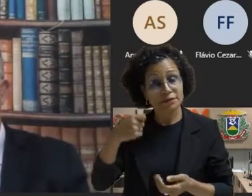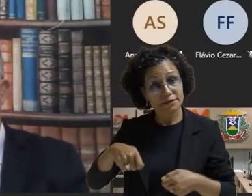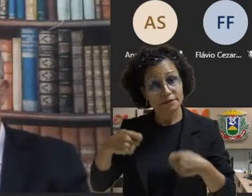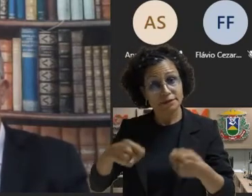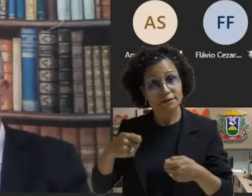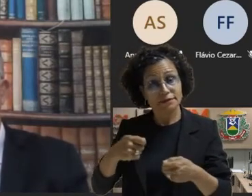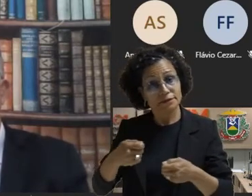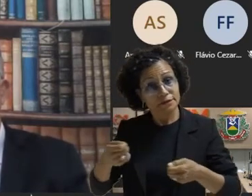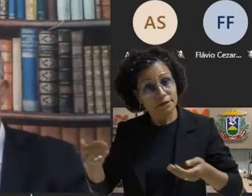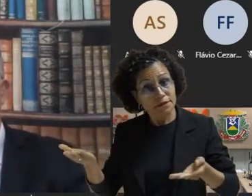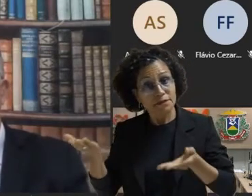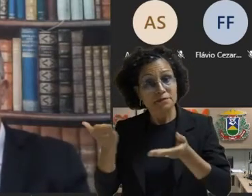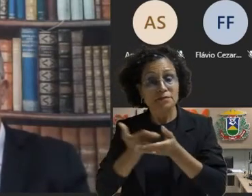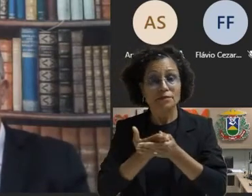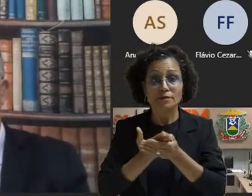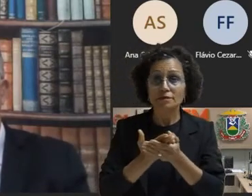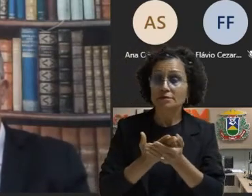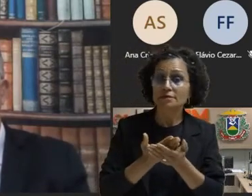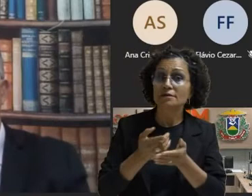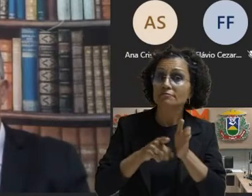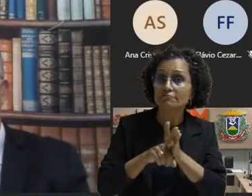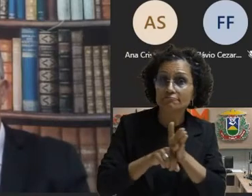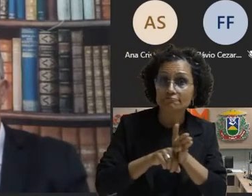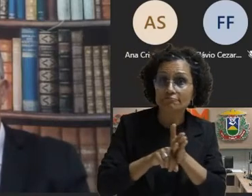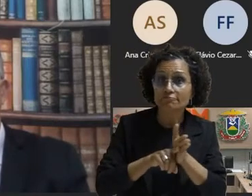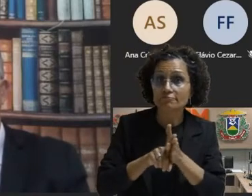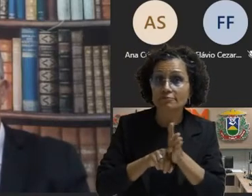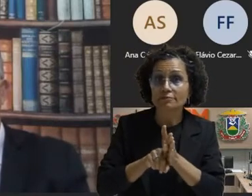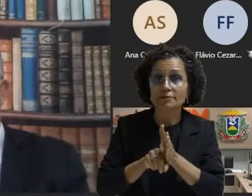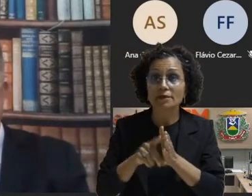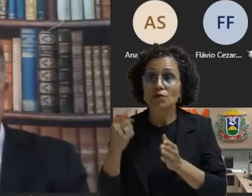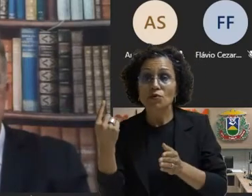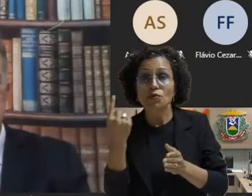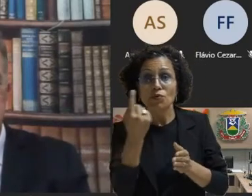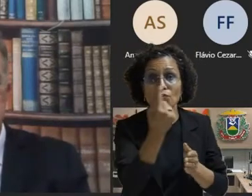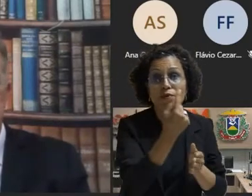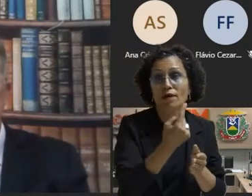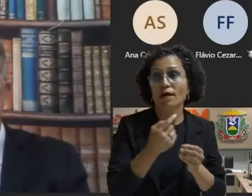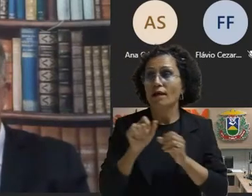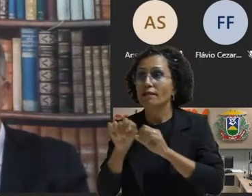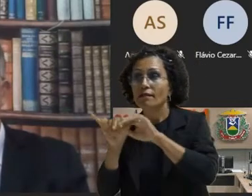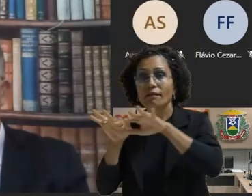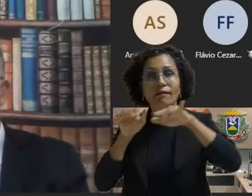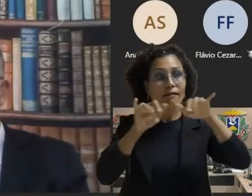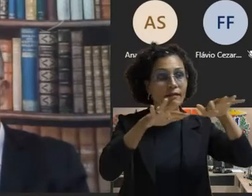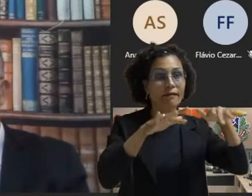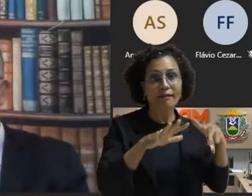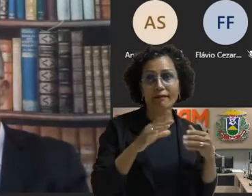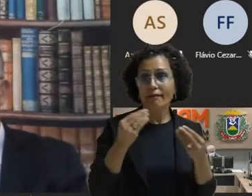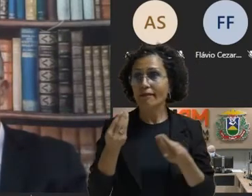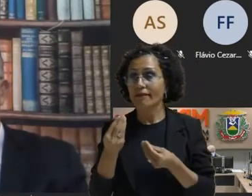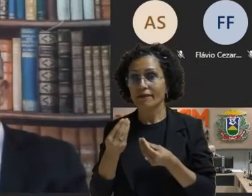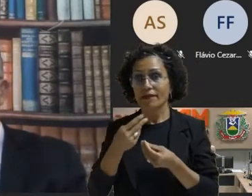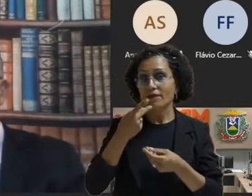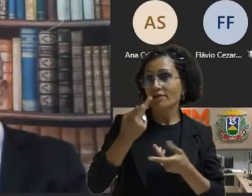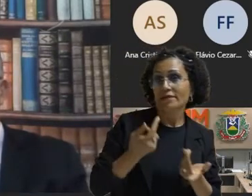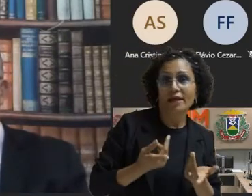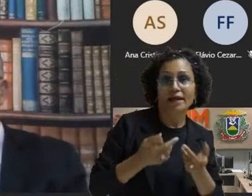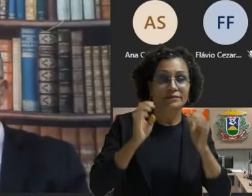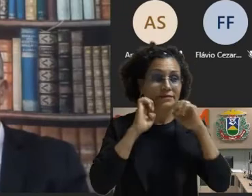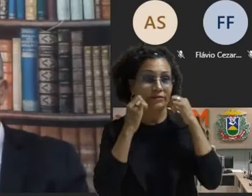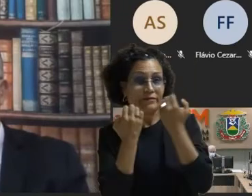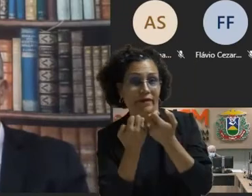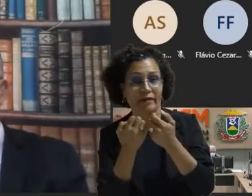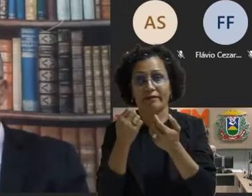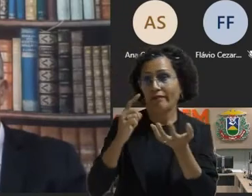Público apurar a individualização, daí na ação, ficar pegando declaração, porque a parte vai falar, estava no evento, foi